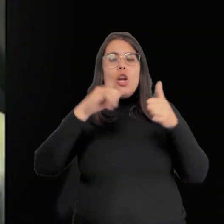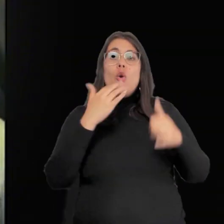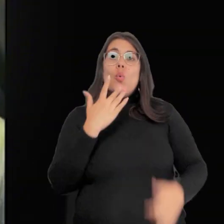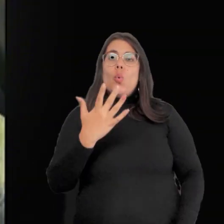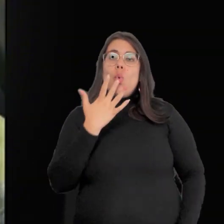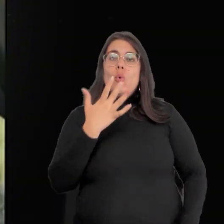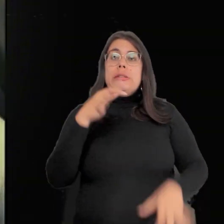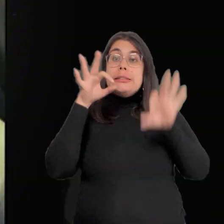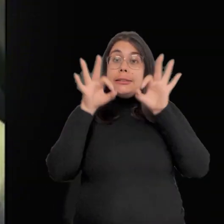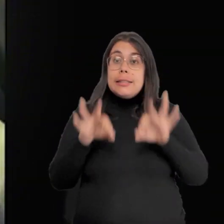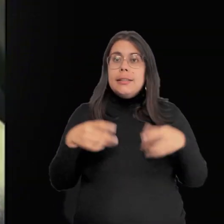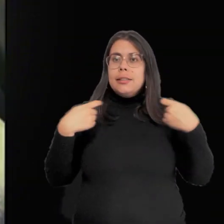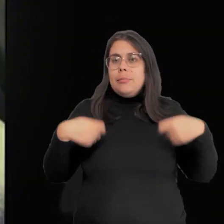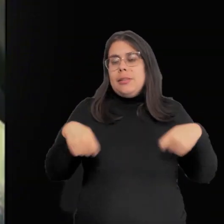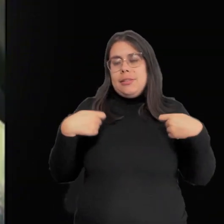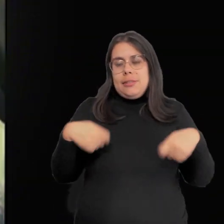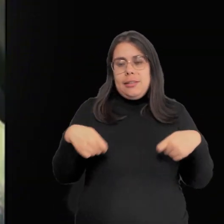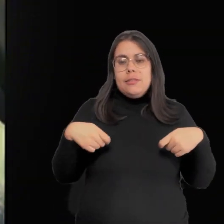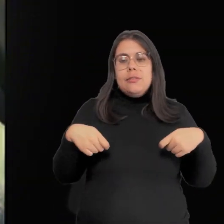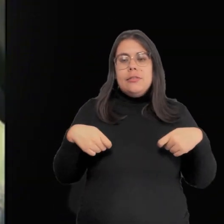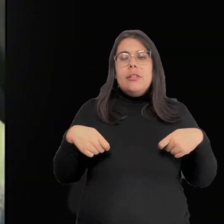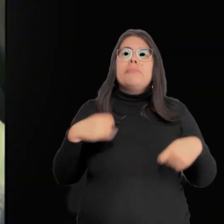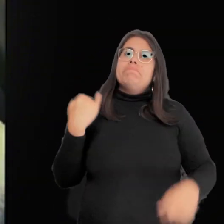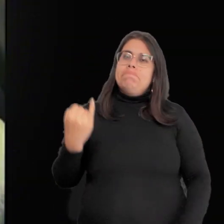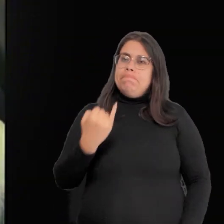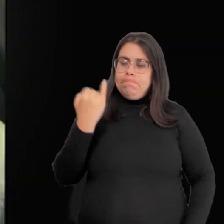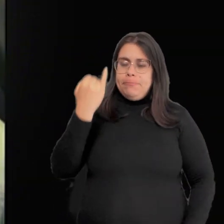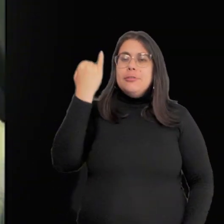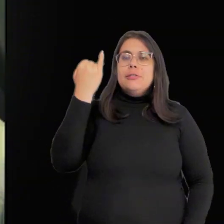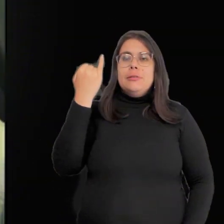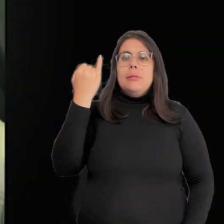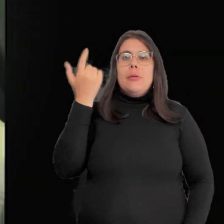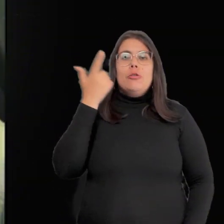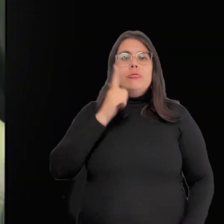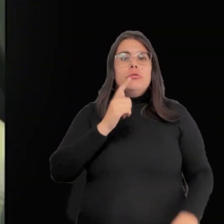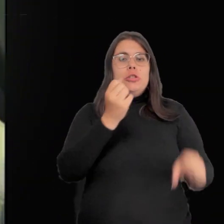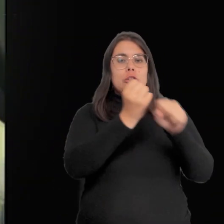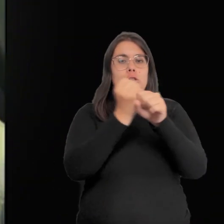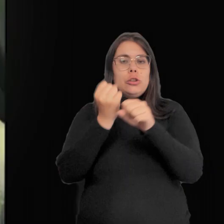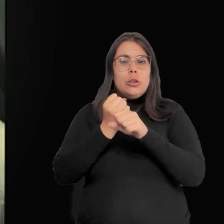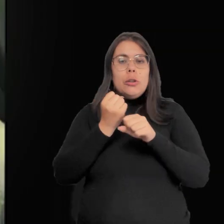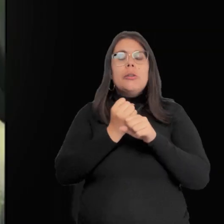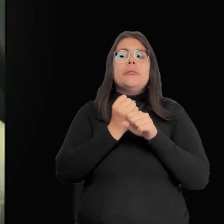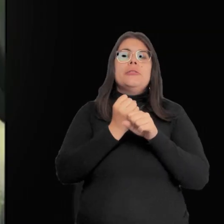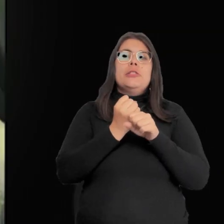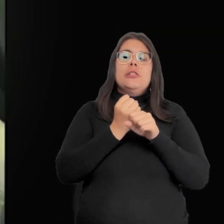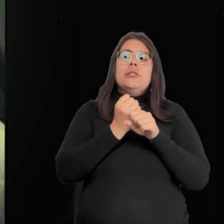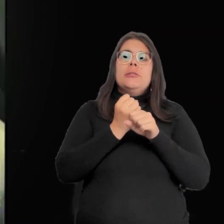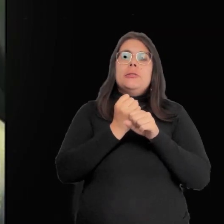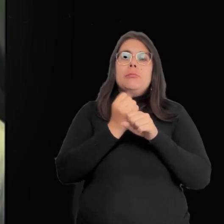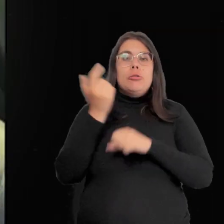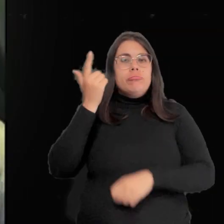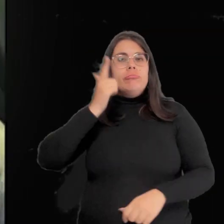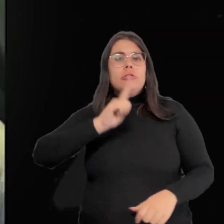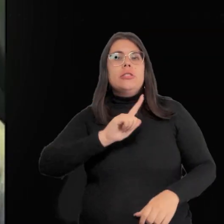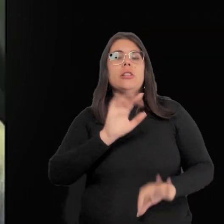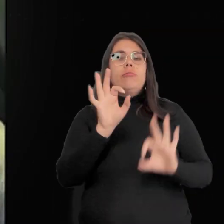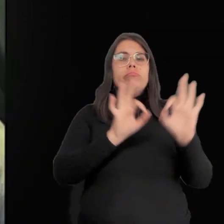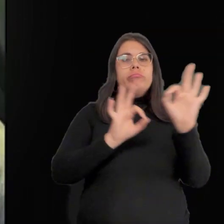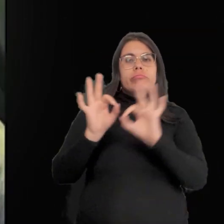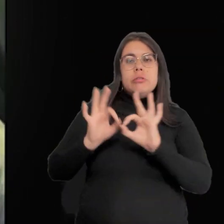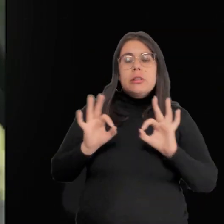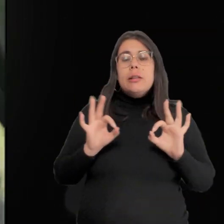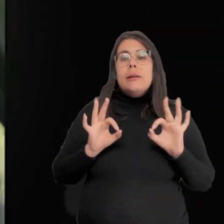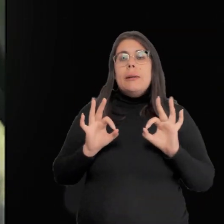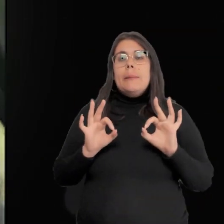que produziam a cor exata que nós precisávamos. Isso é uma coisa muito importante para o restauro. E que foi muito importante para este